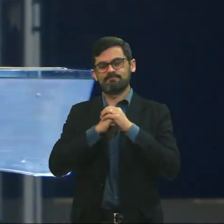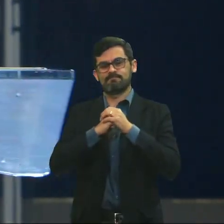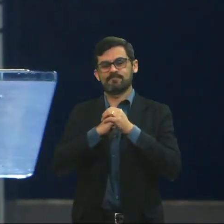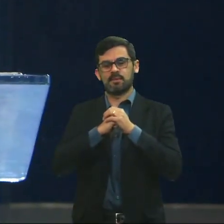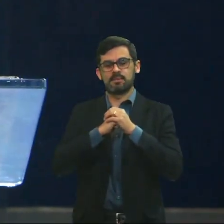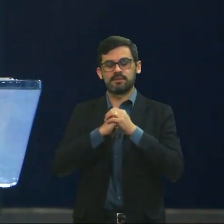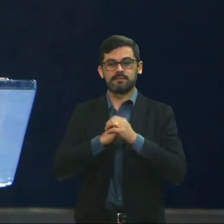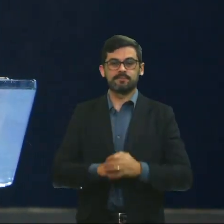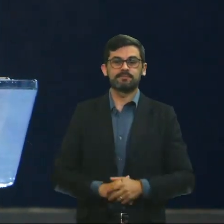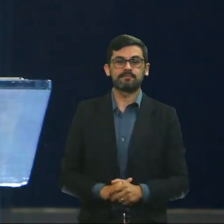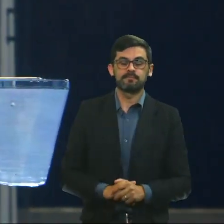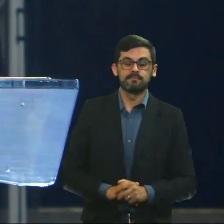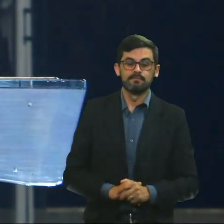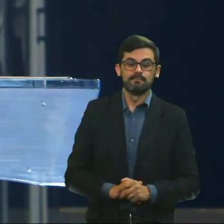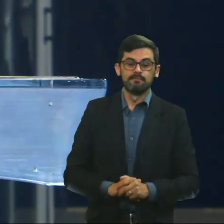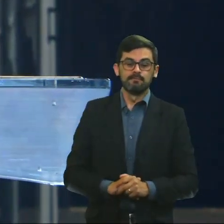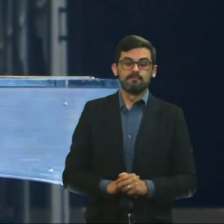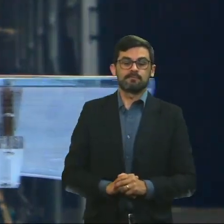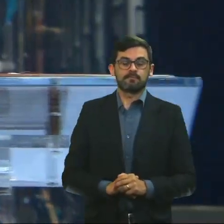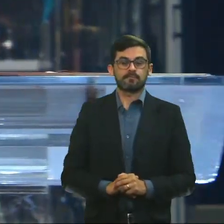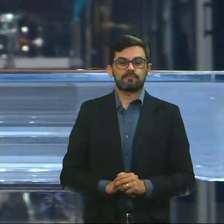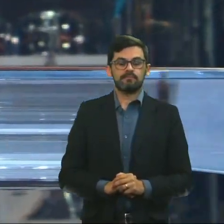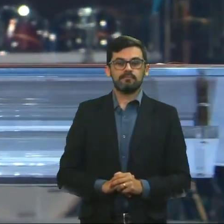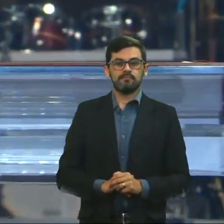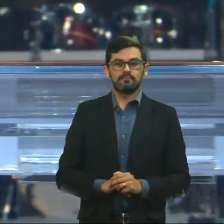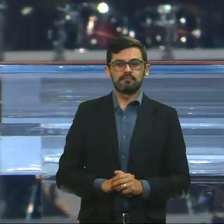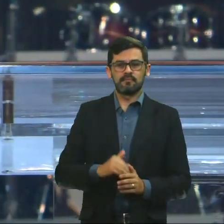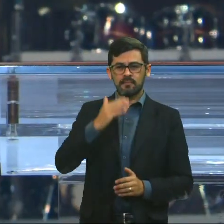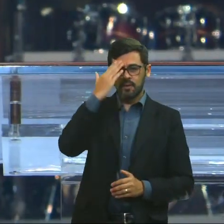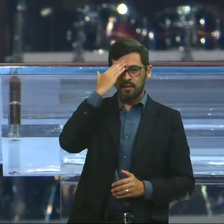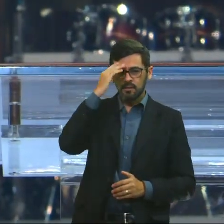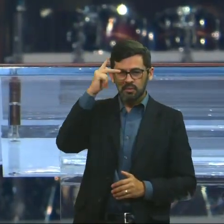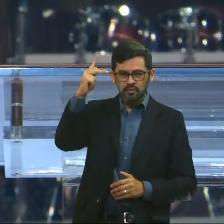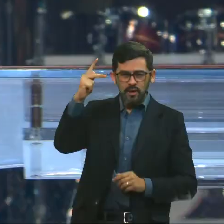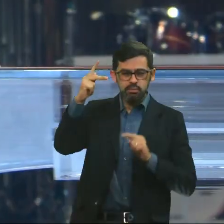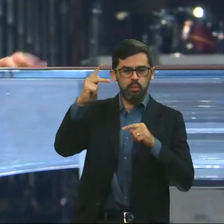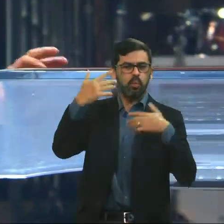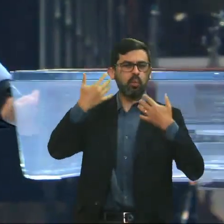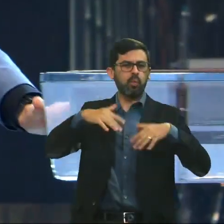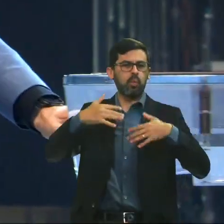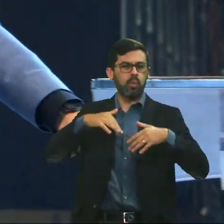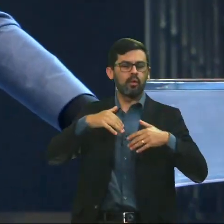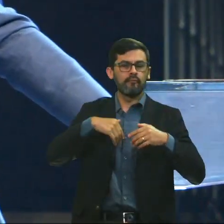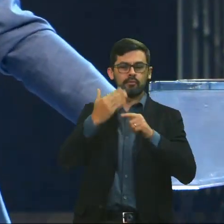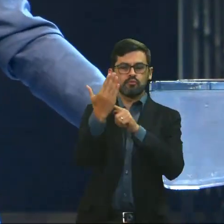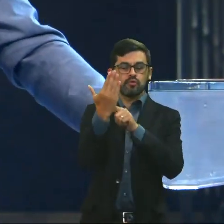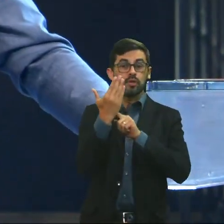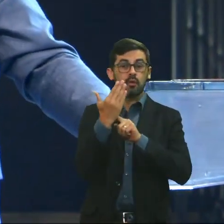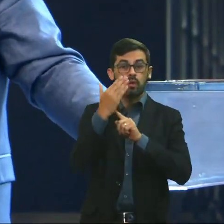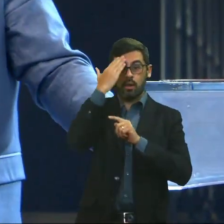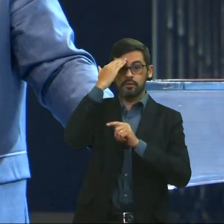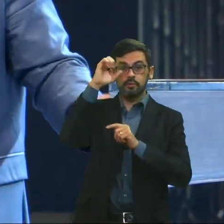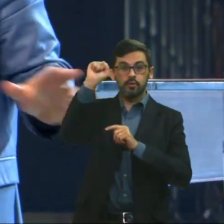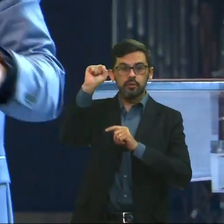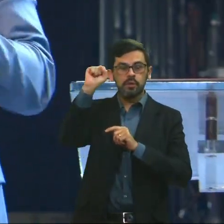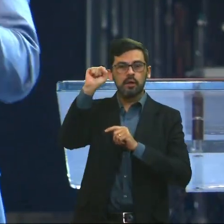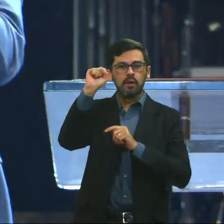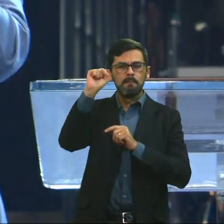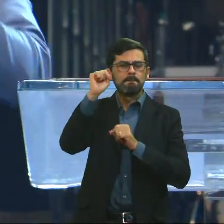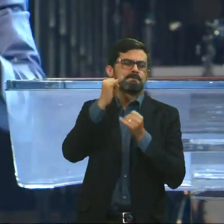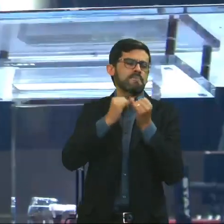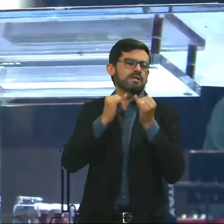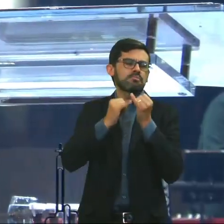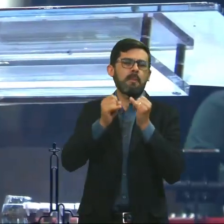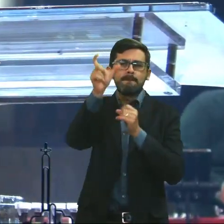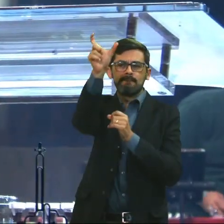amém. É muito interessante o livro de Provérbios. Ele vai apresentar a sabedoria como uma